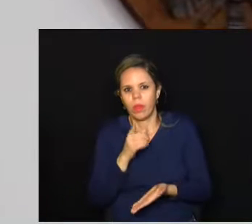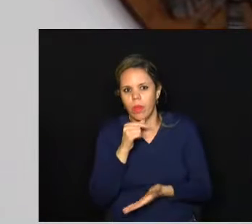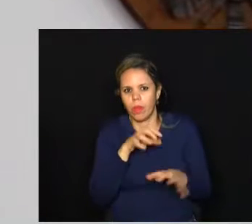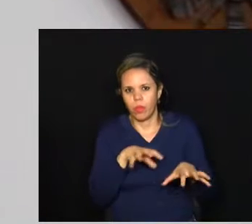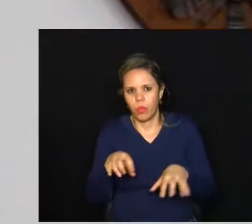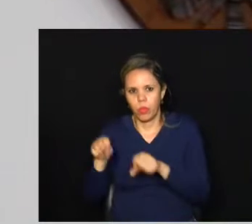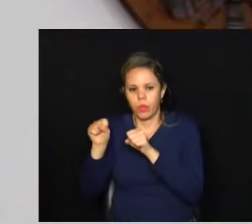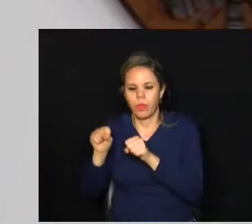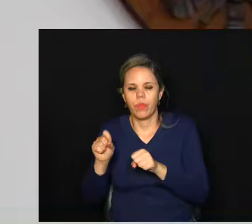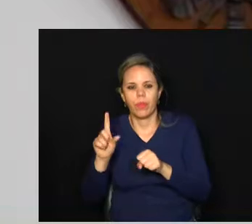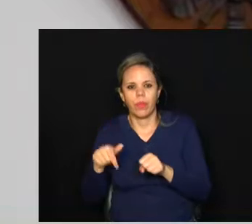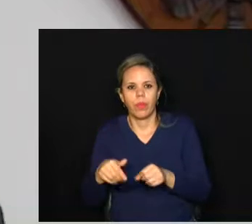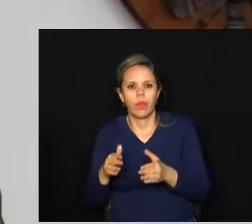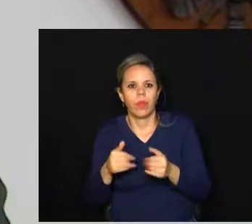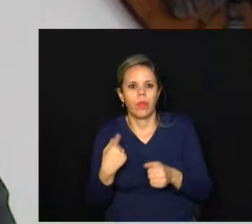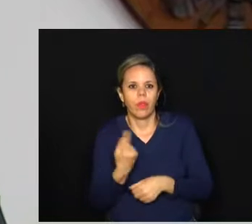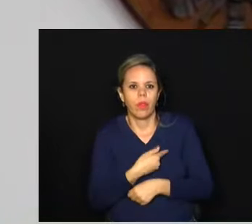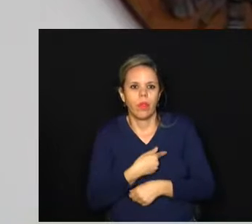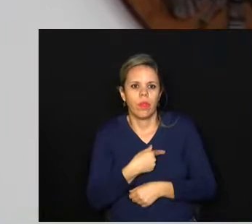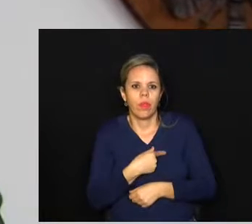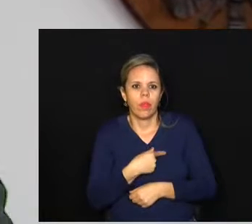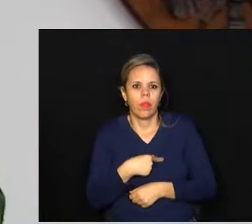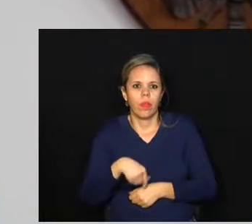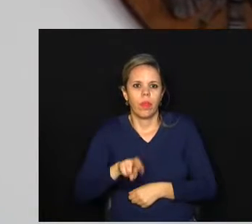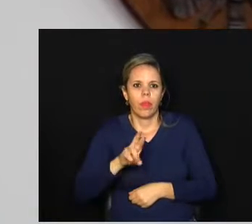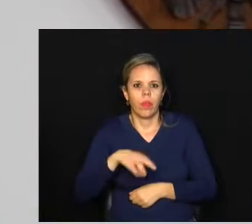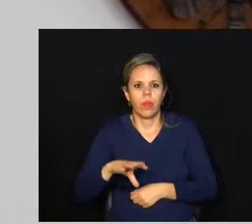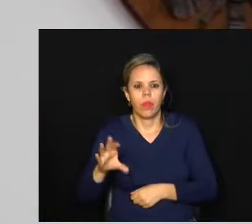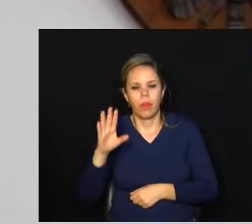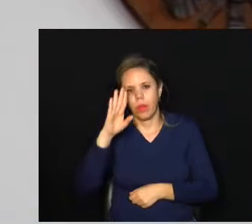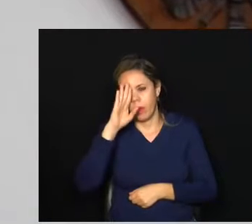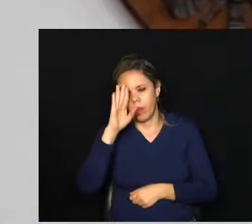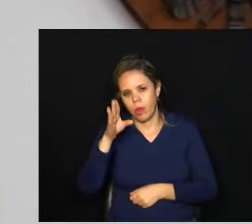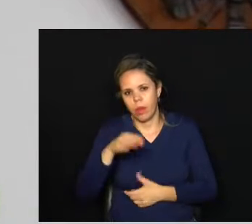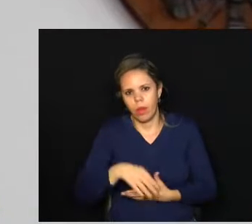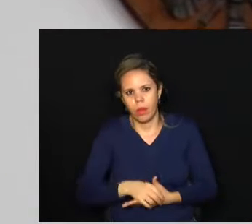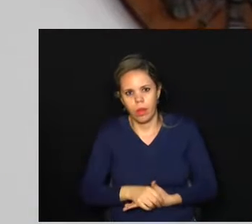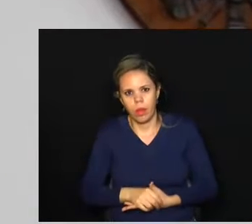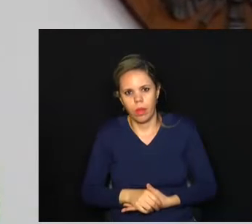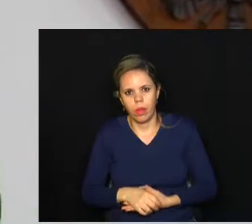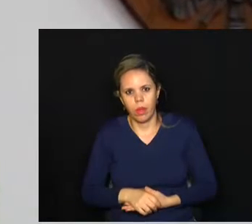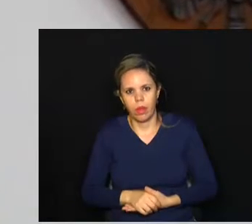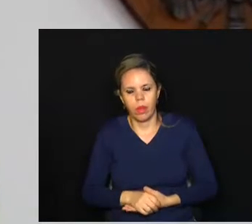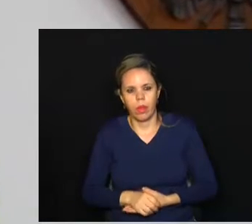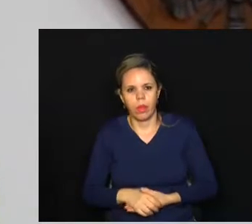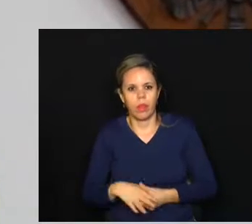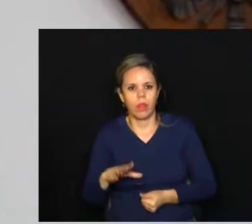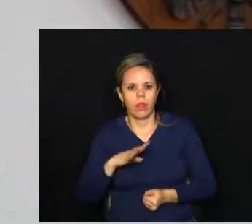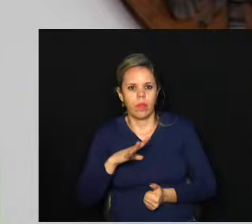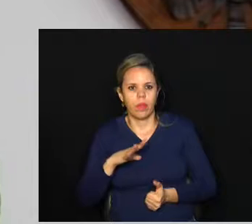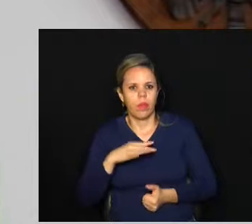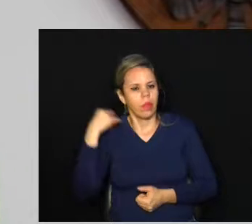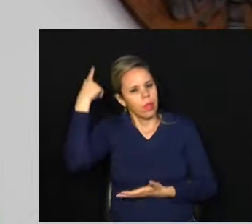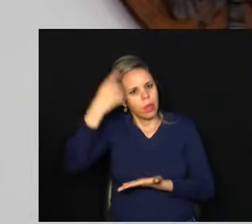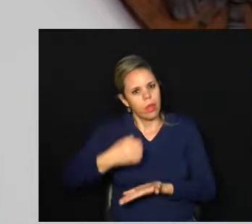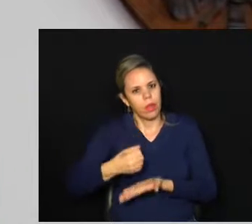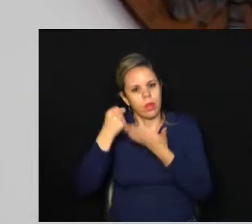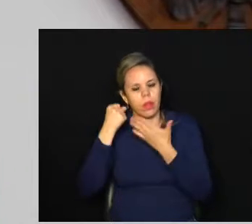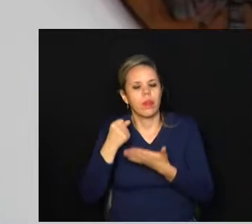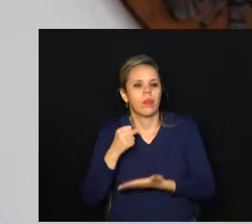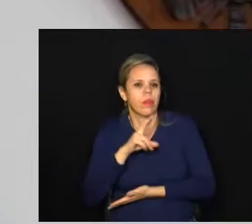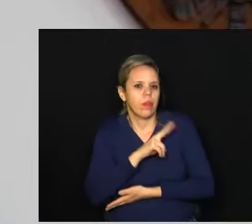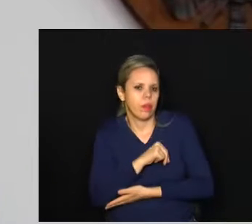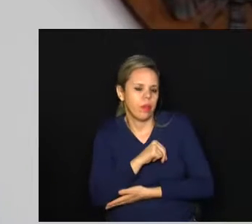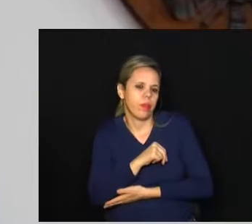uma solicitação da nossa região metropolitana, principalmente de Santo Antônio de Posse, Arthur Nogueira, Engenheiro